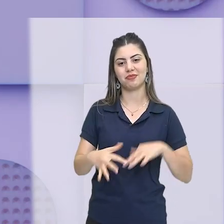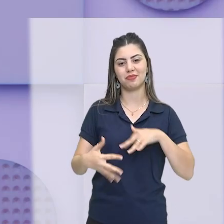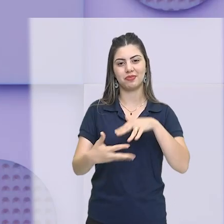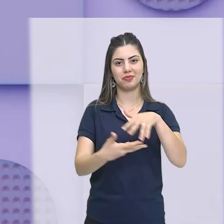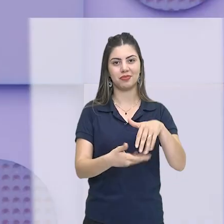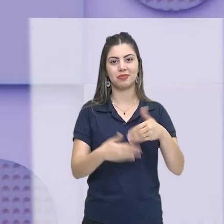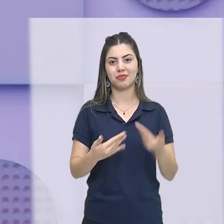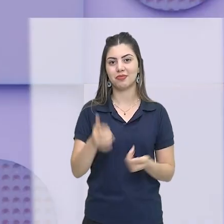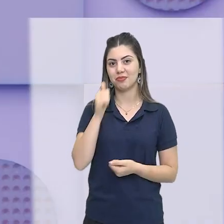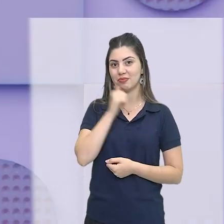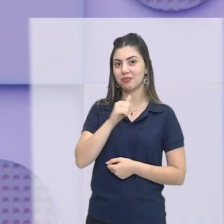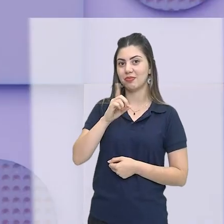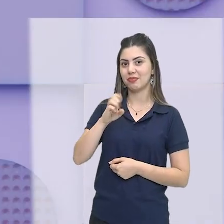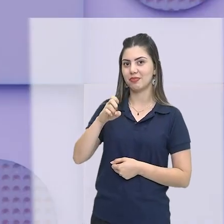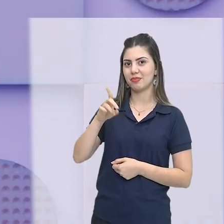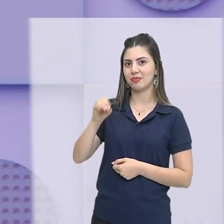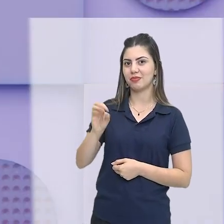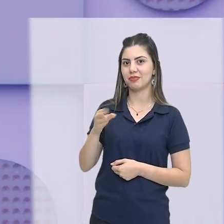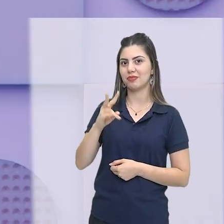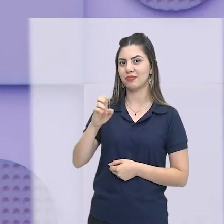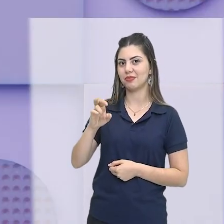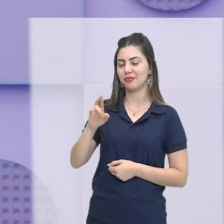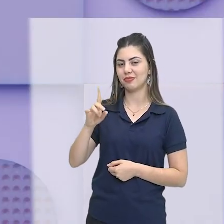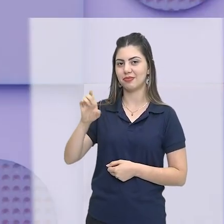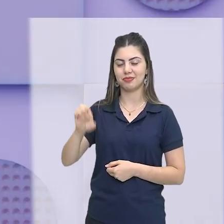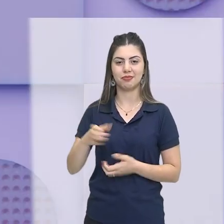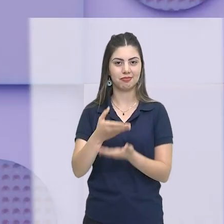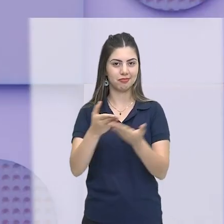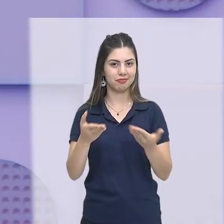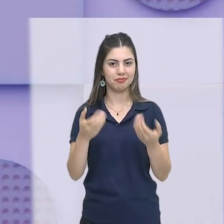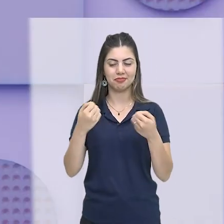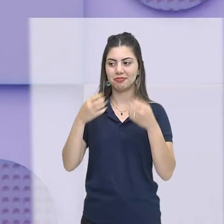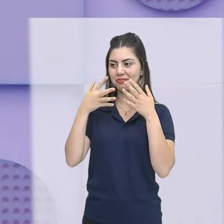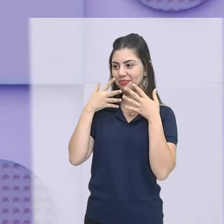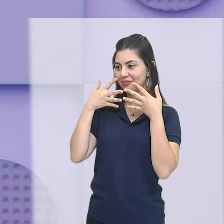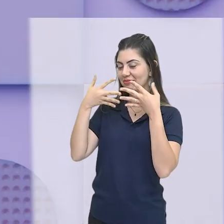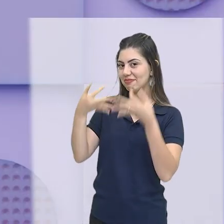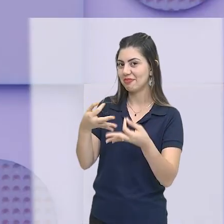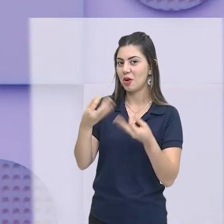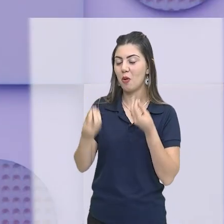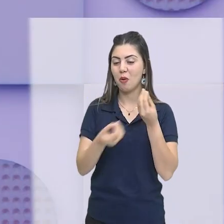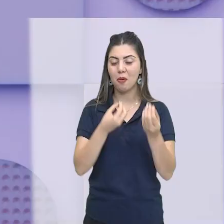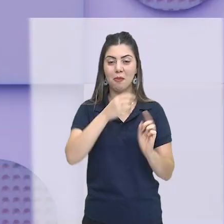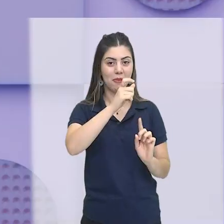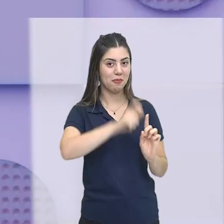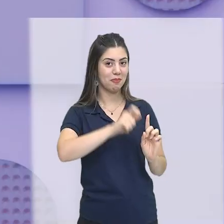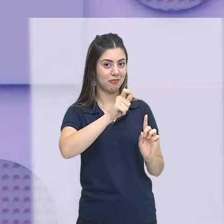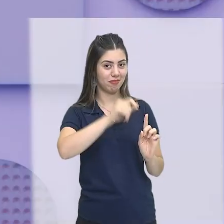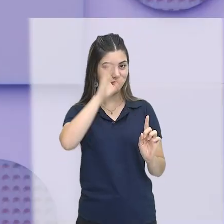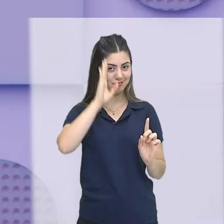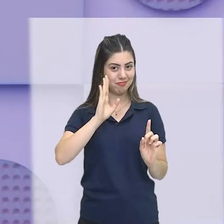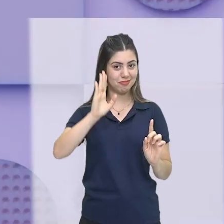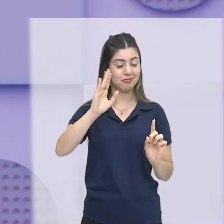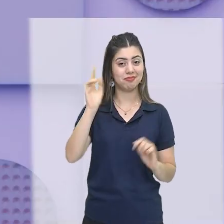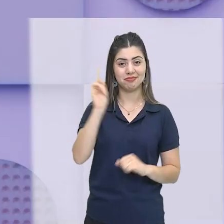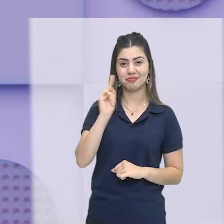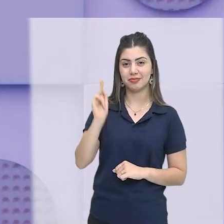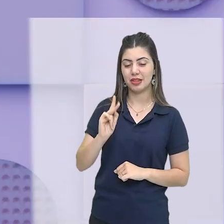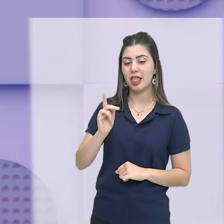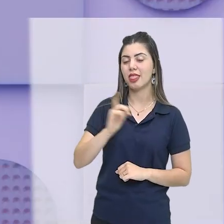do Dedo Verde. E aí, olha com atenção como que esse personagem principal,